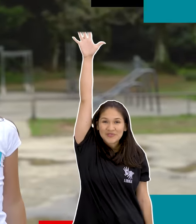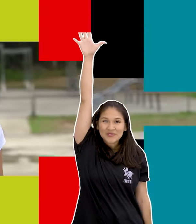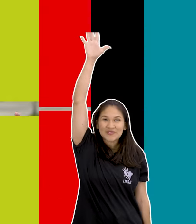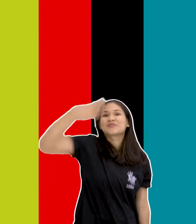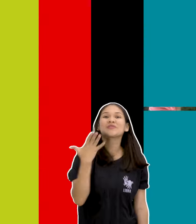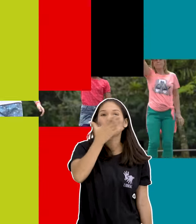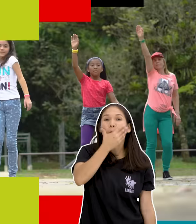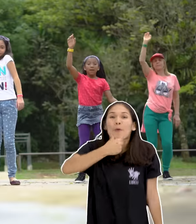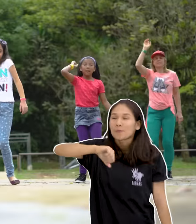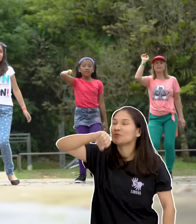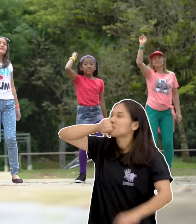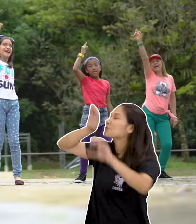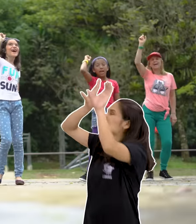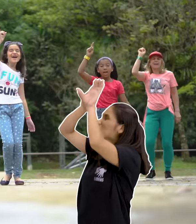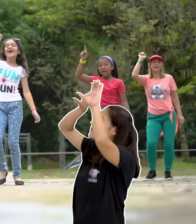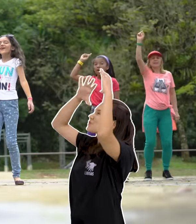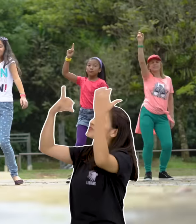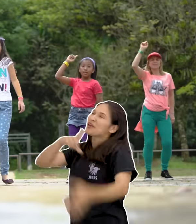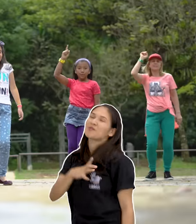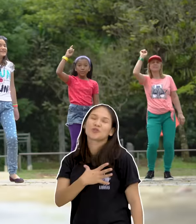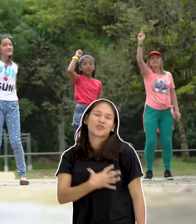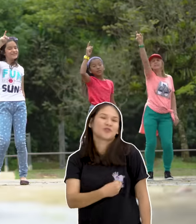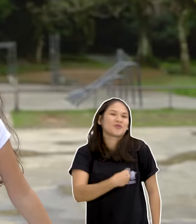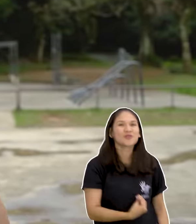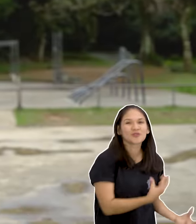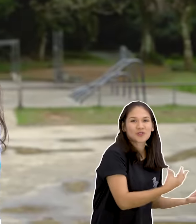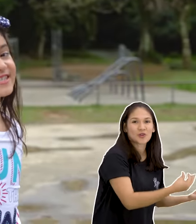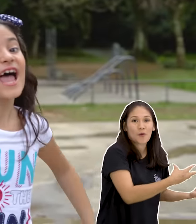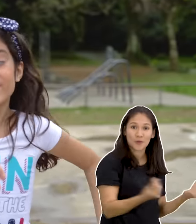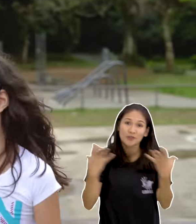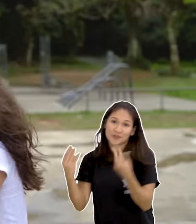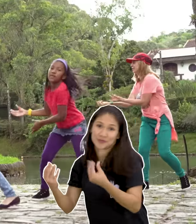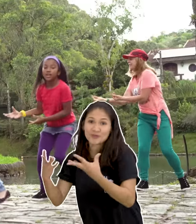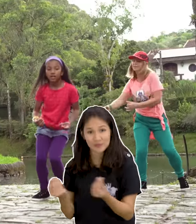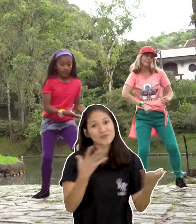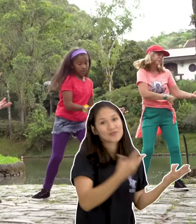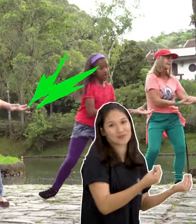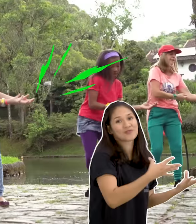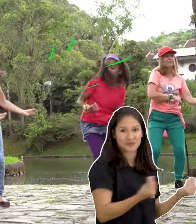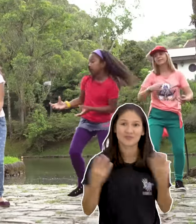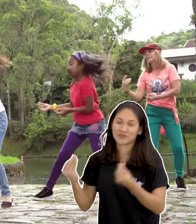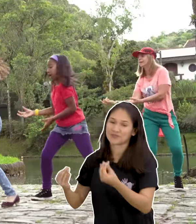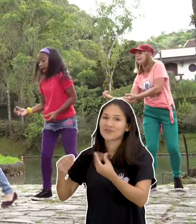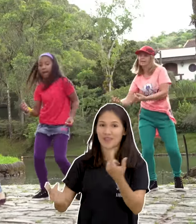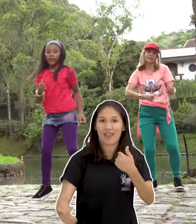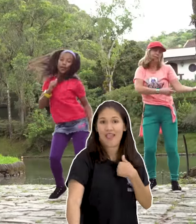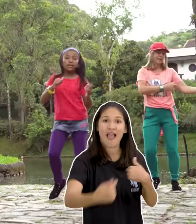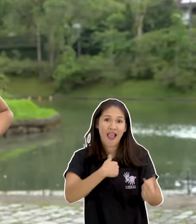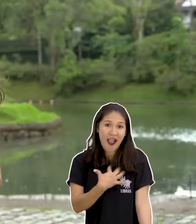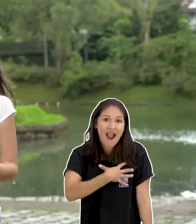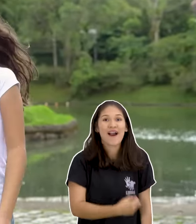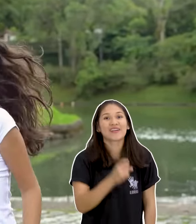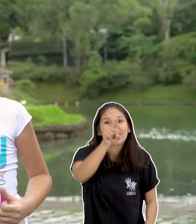direito! Papai do céu tem muitos filhos. Muitos filhos ele